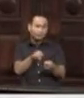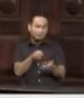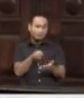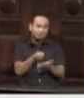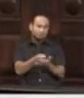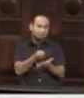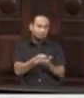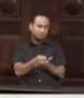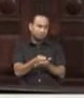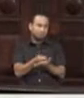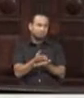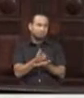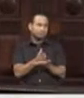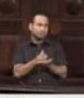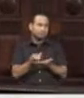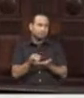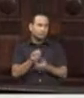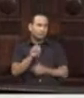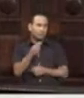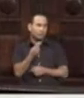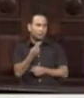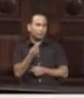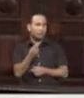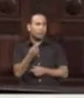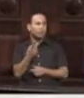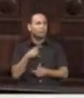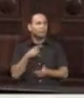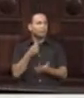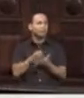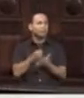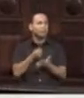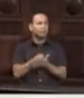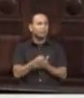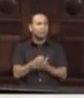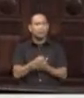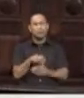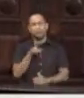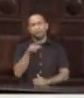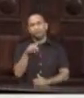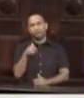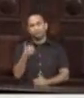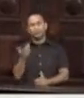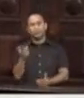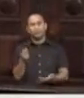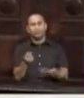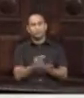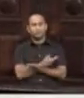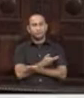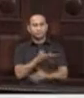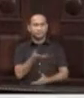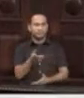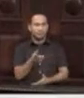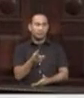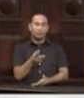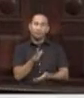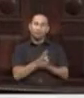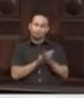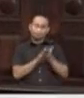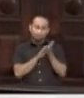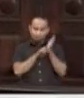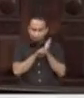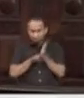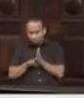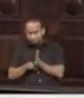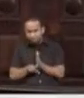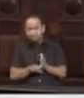de contrapartidas ou com a exigência de contrapartidas que nunca foram cumpridas e nem fiscalizadas. E